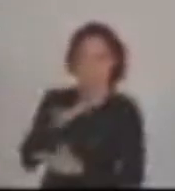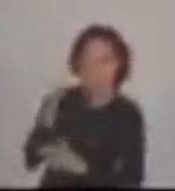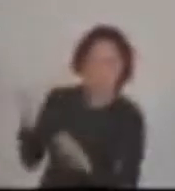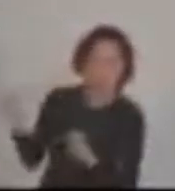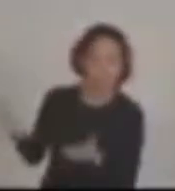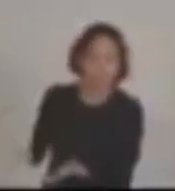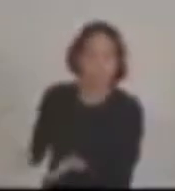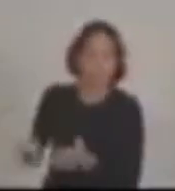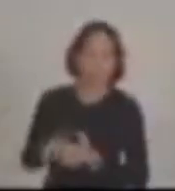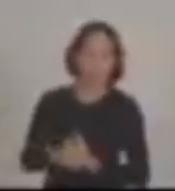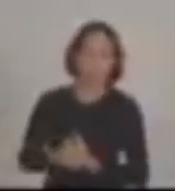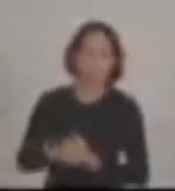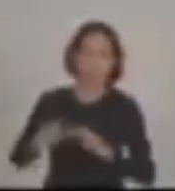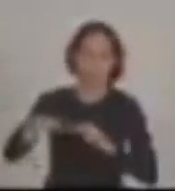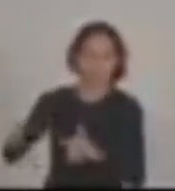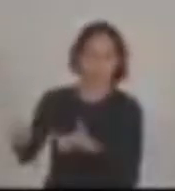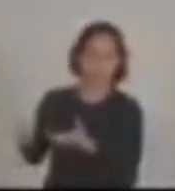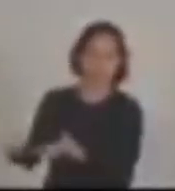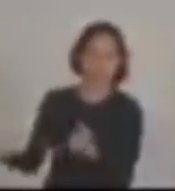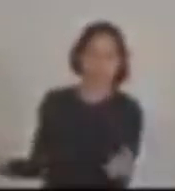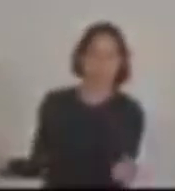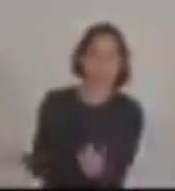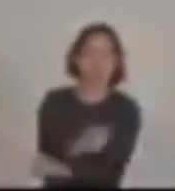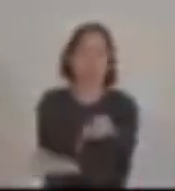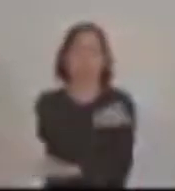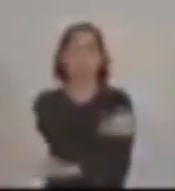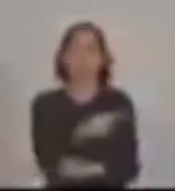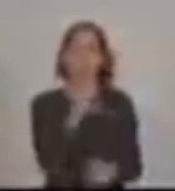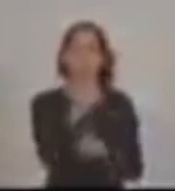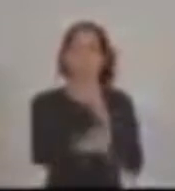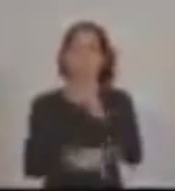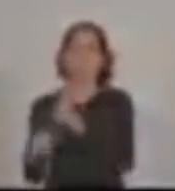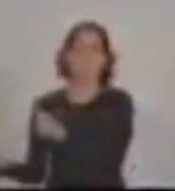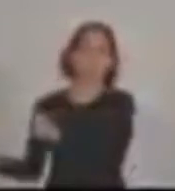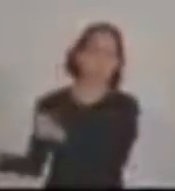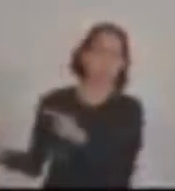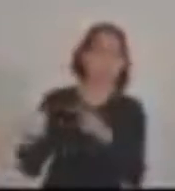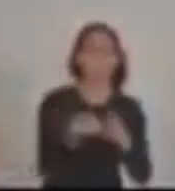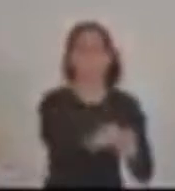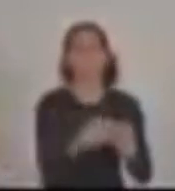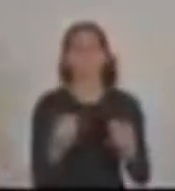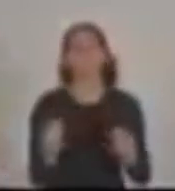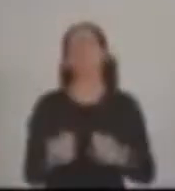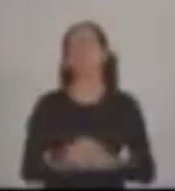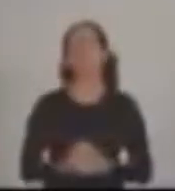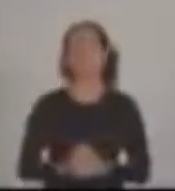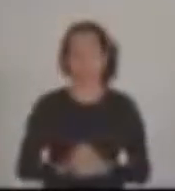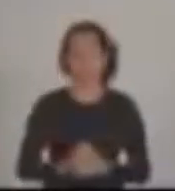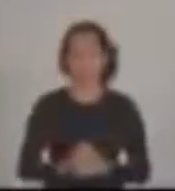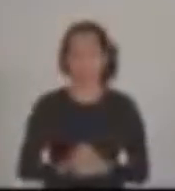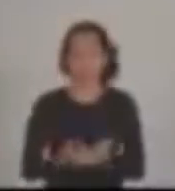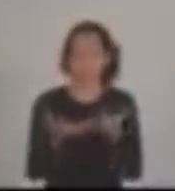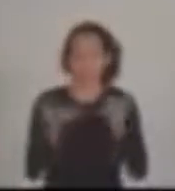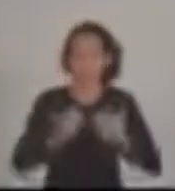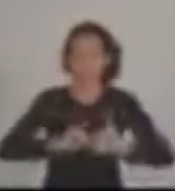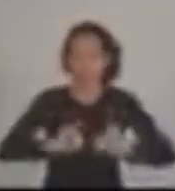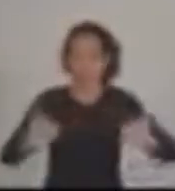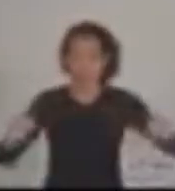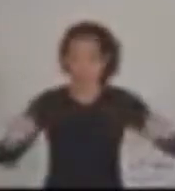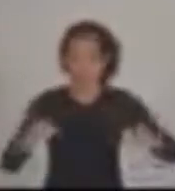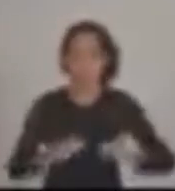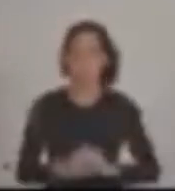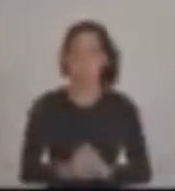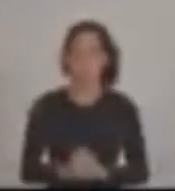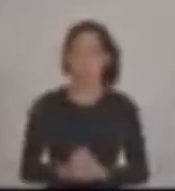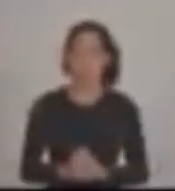e toma uma atitude contrária aos interesses do povo de Cachoeiro. Eu quero dizer que eu recebi o